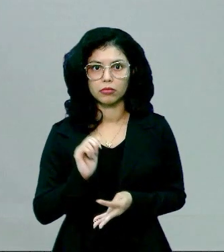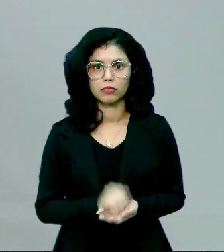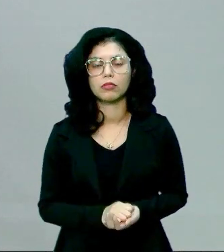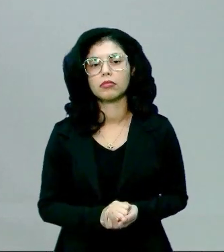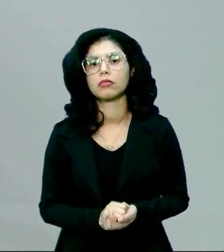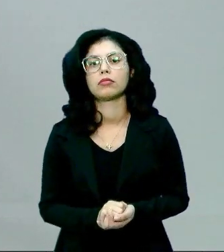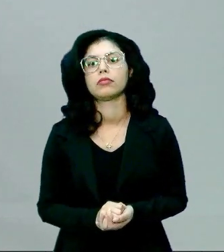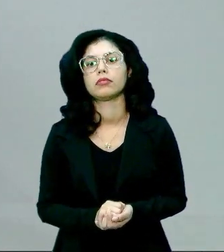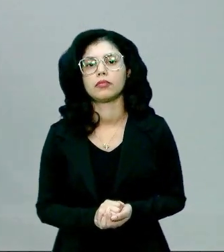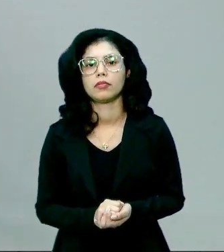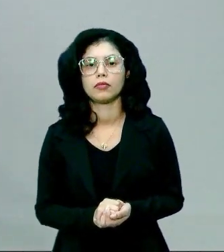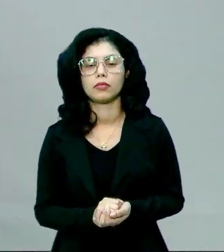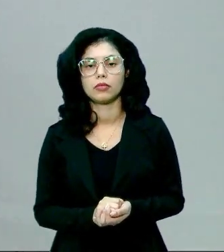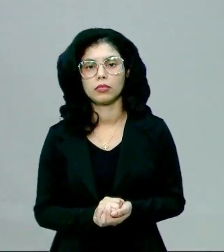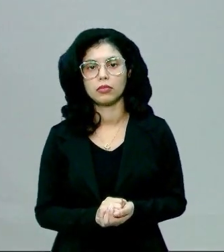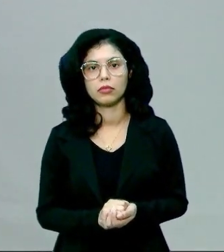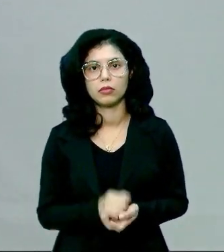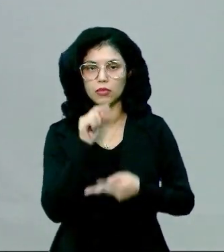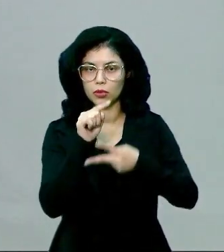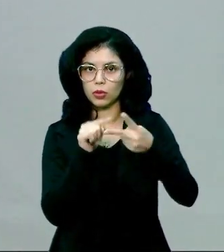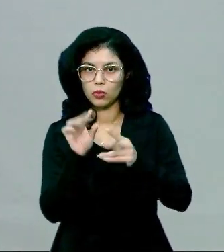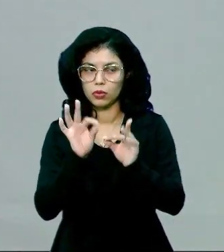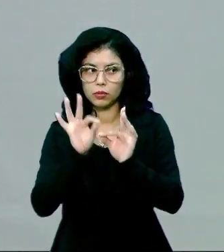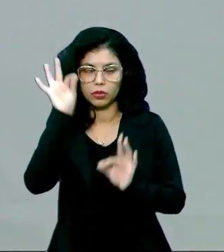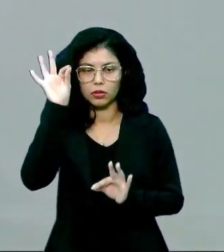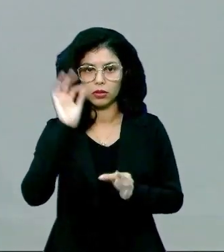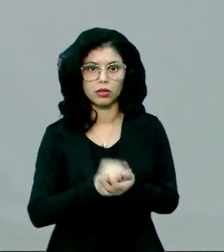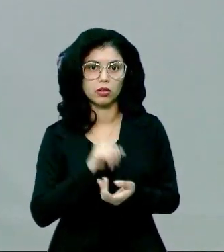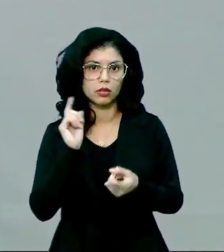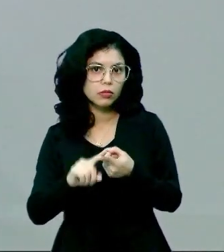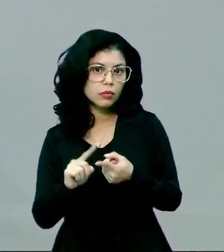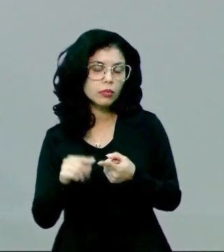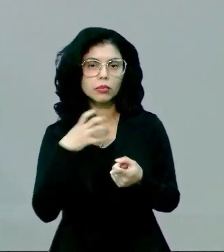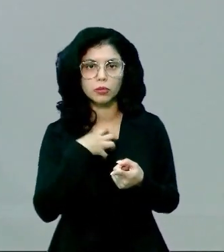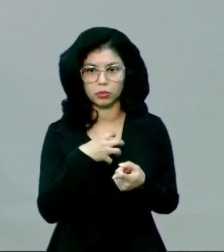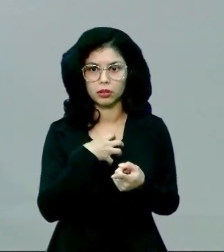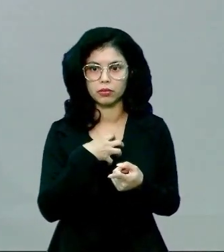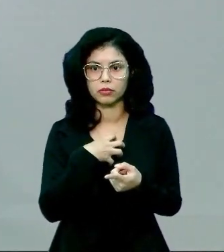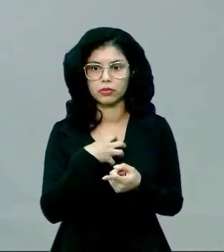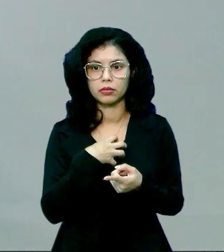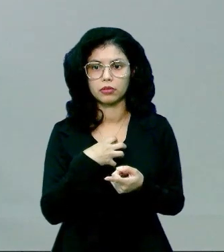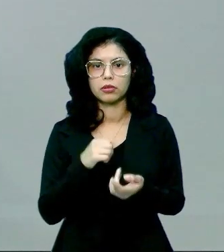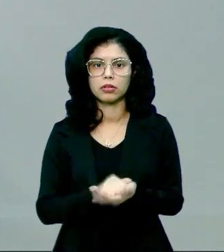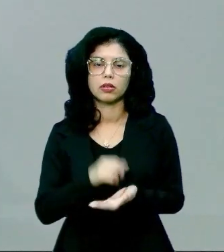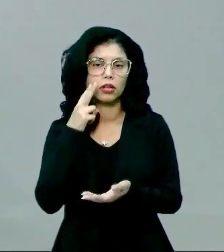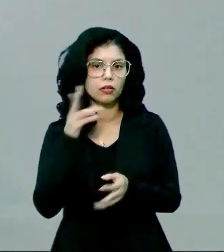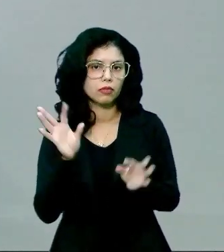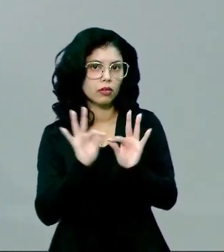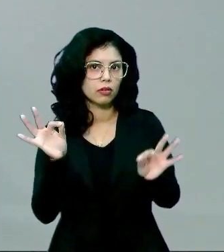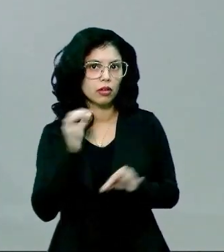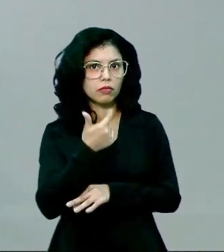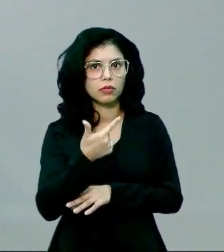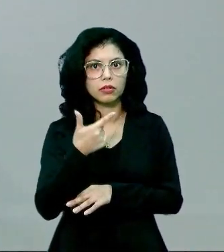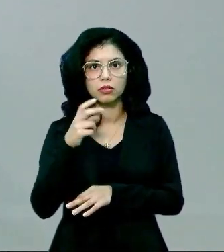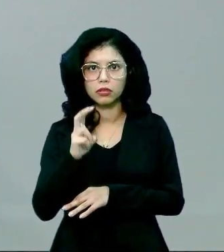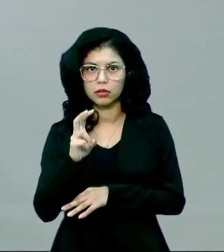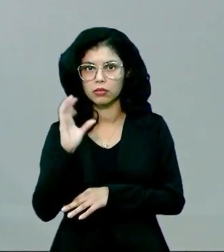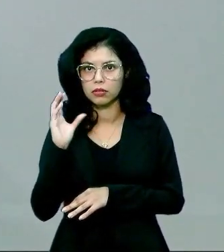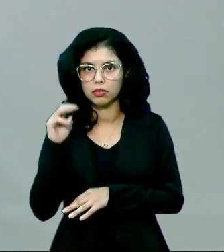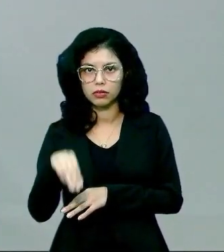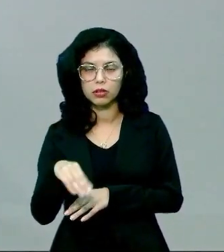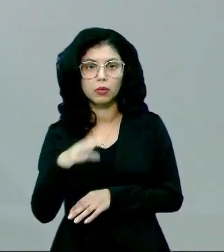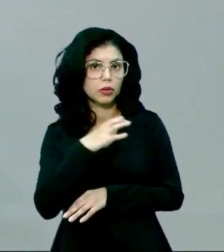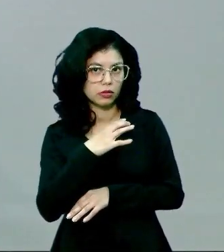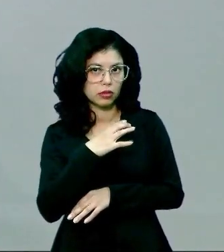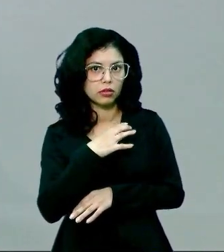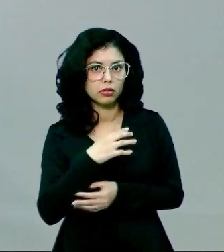observem bem que ela fez duas medidas. No primeiro momento, tá? Ela viu uma medida de 25 centímetros em uma